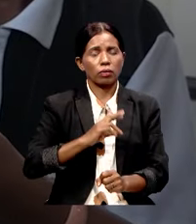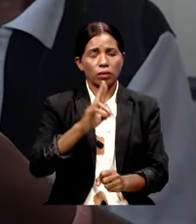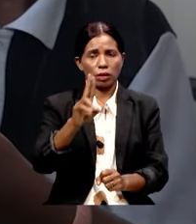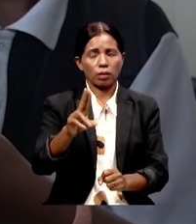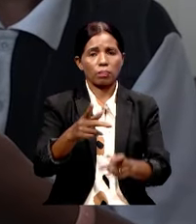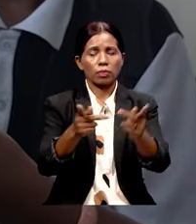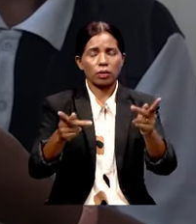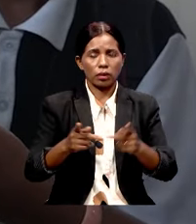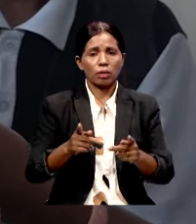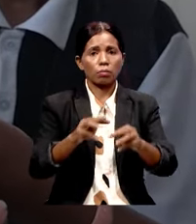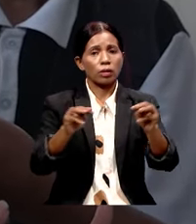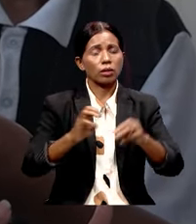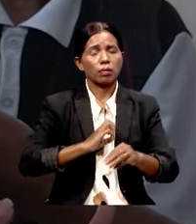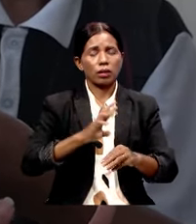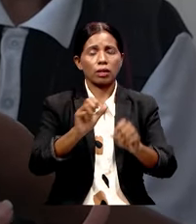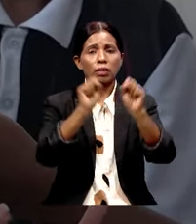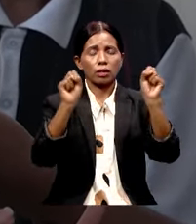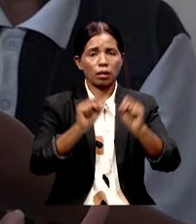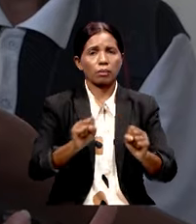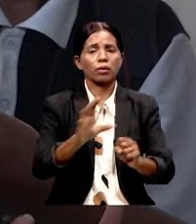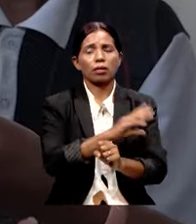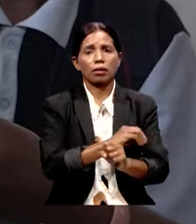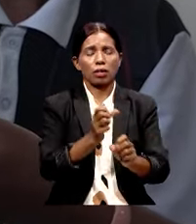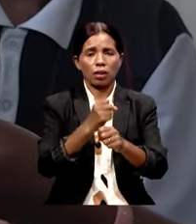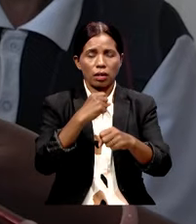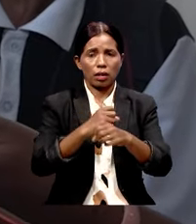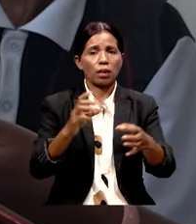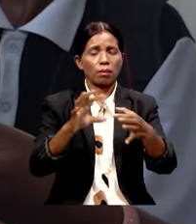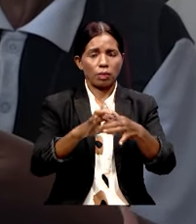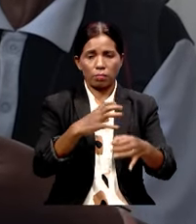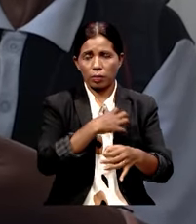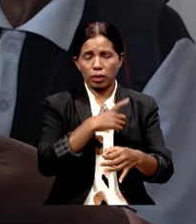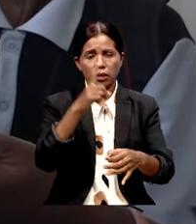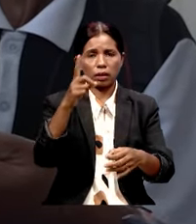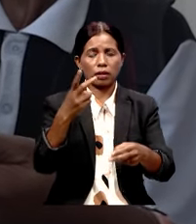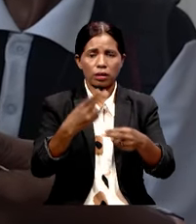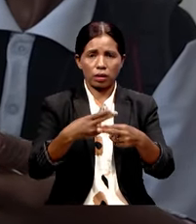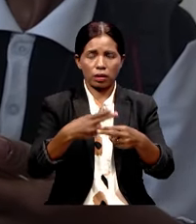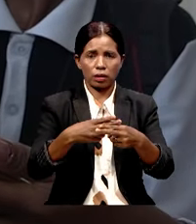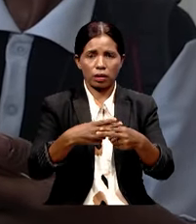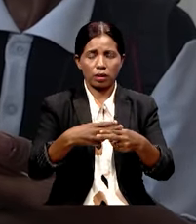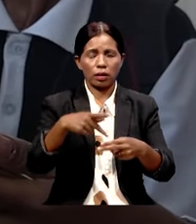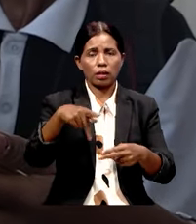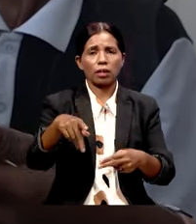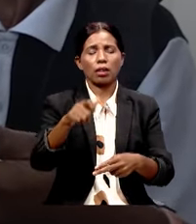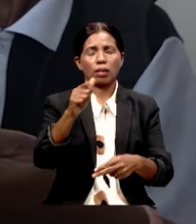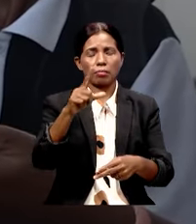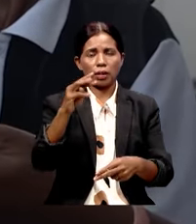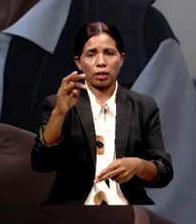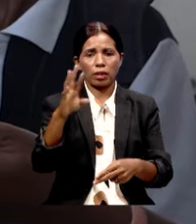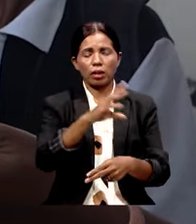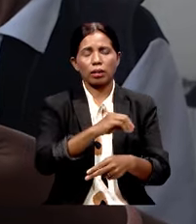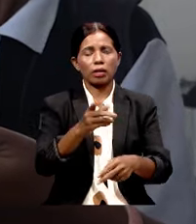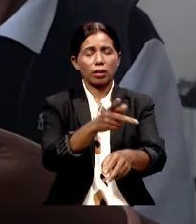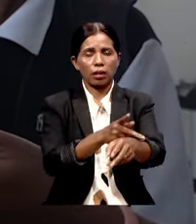com município Hermera e sábado foi na Laixne onde resulta membro PNT ida honaran primeiro sargento Almeiro Salsinha retan